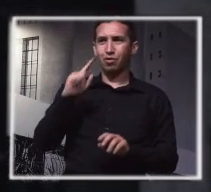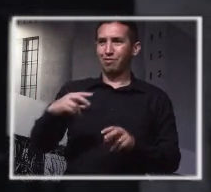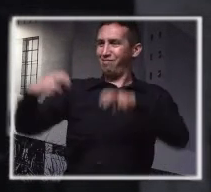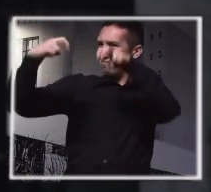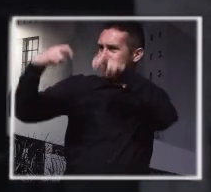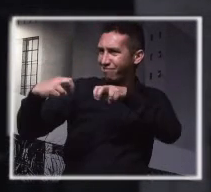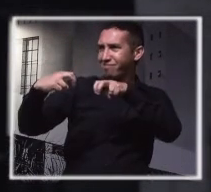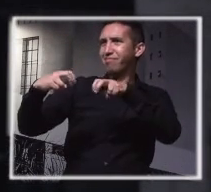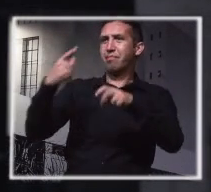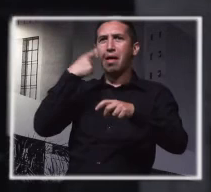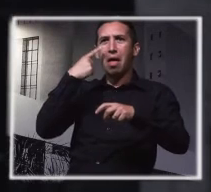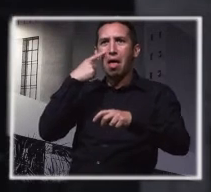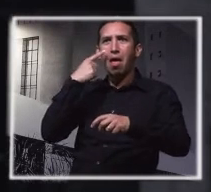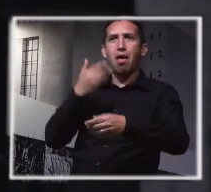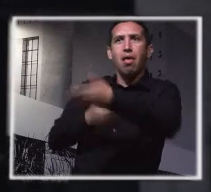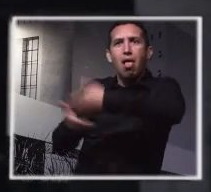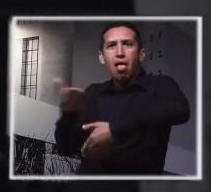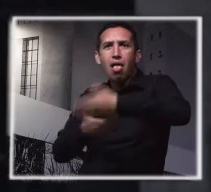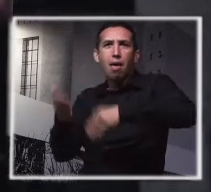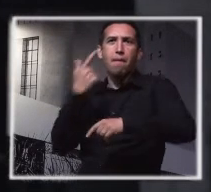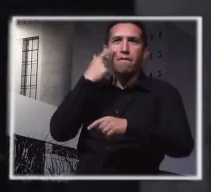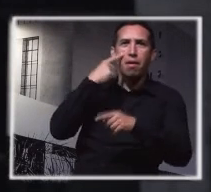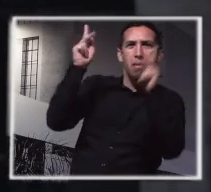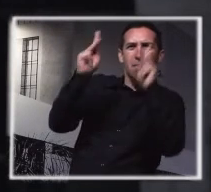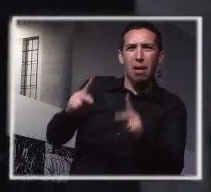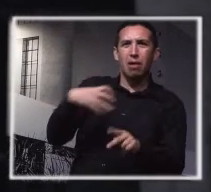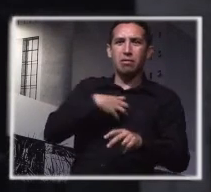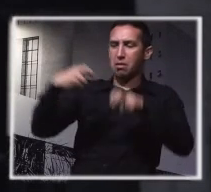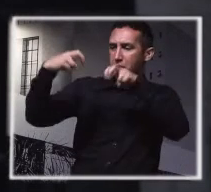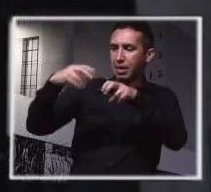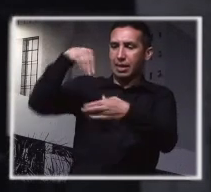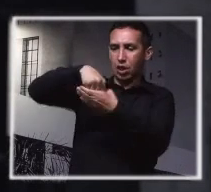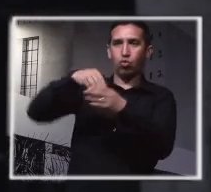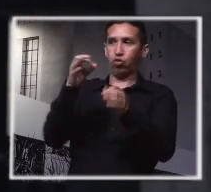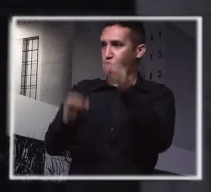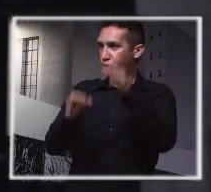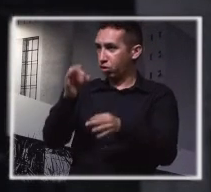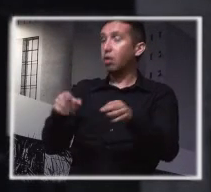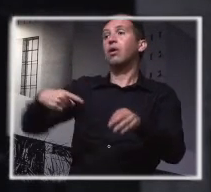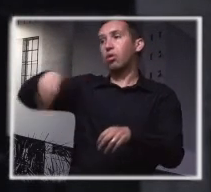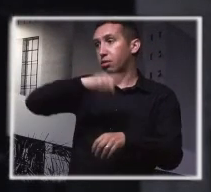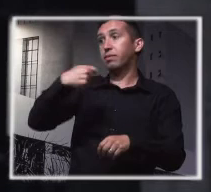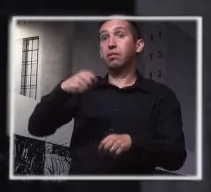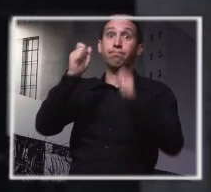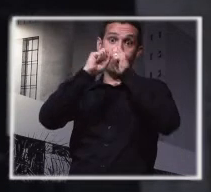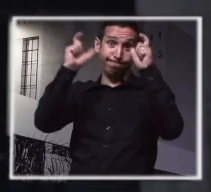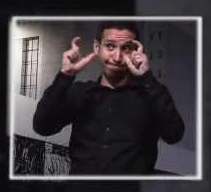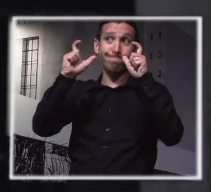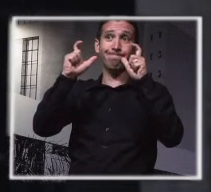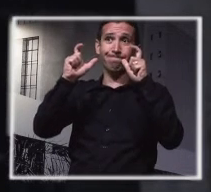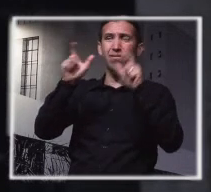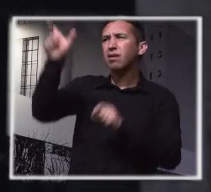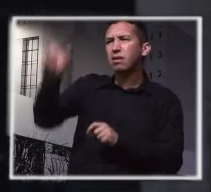conciliação, de julgamento, todas essas novas formas de acesso à justiça, devemos estar atentos. Essa